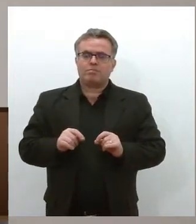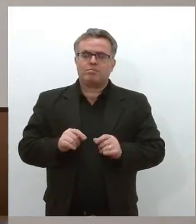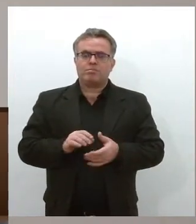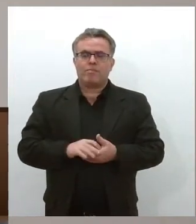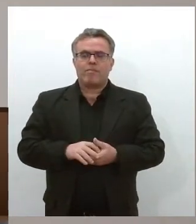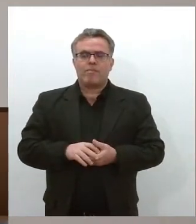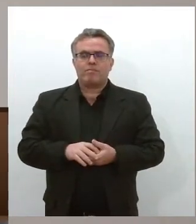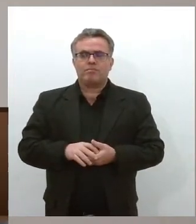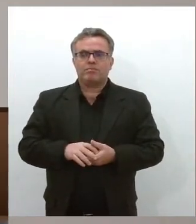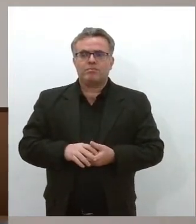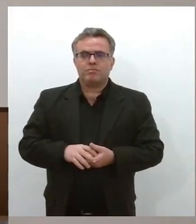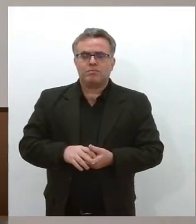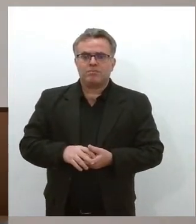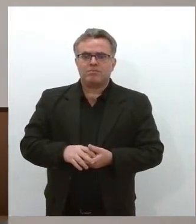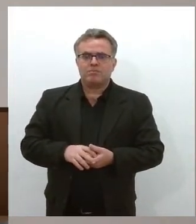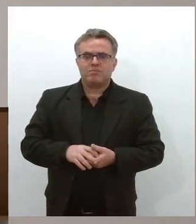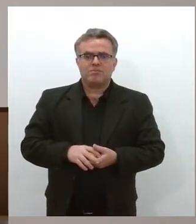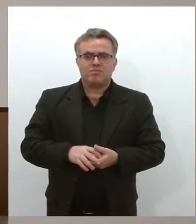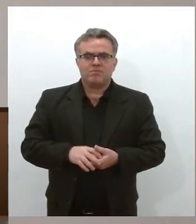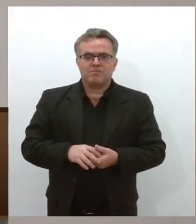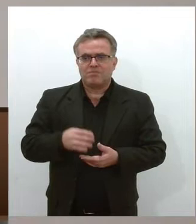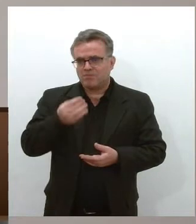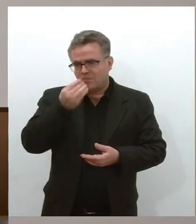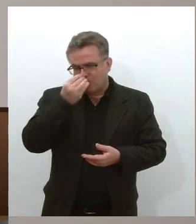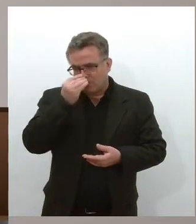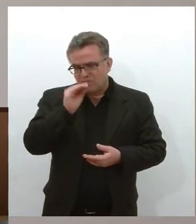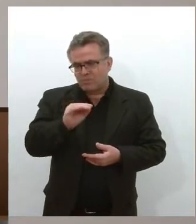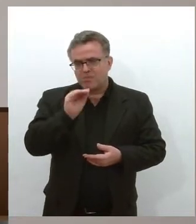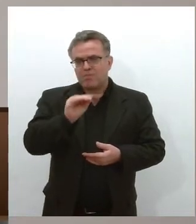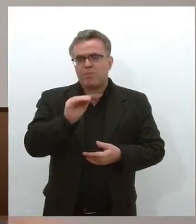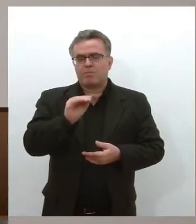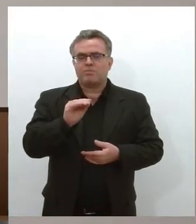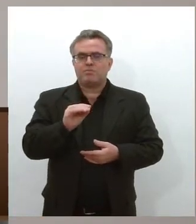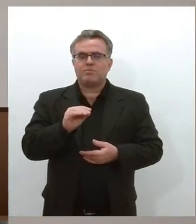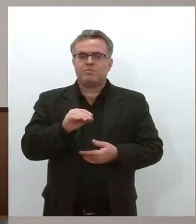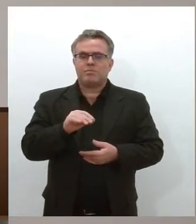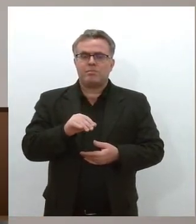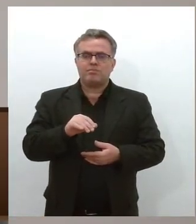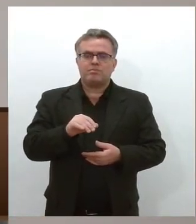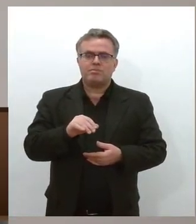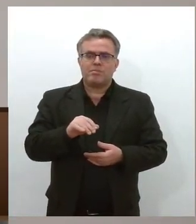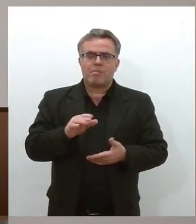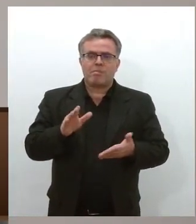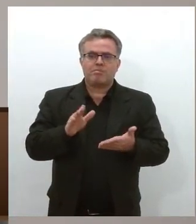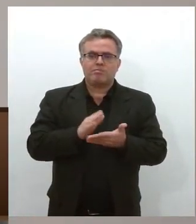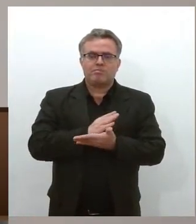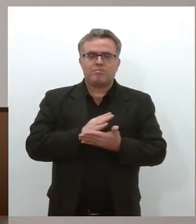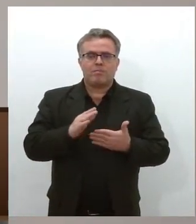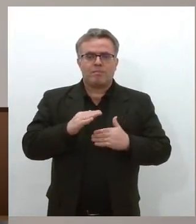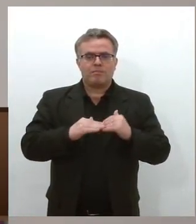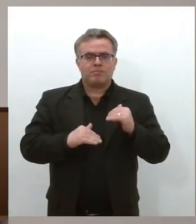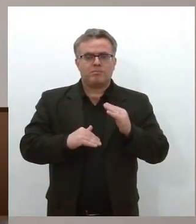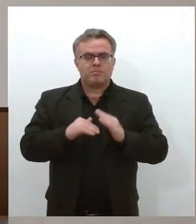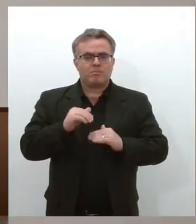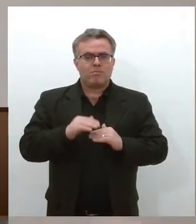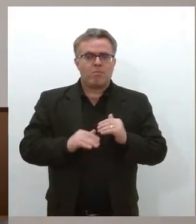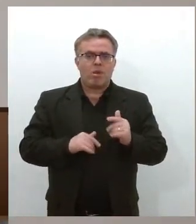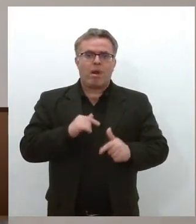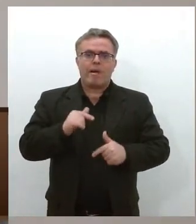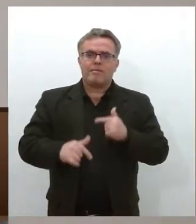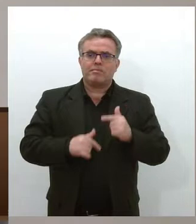desqualificadas no sentido até das capacidade técnica, e muitas aí são especialistas, né, têm graduações,